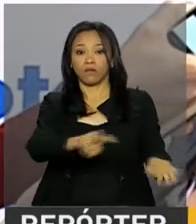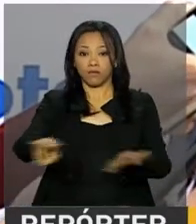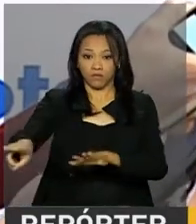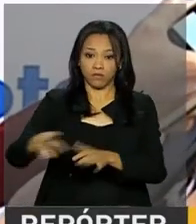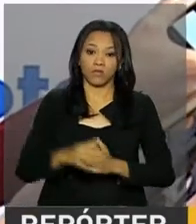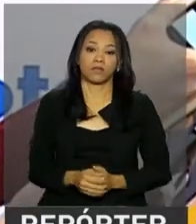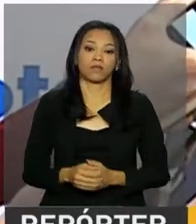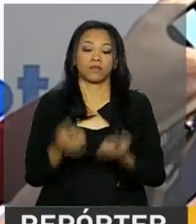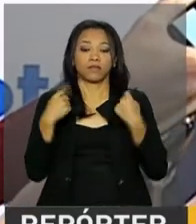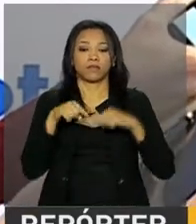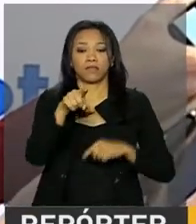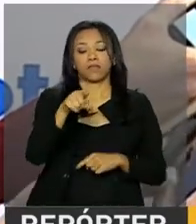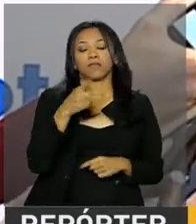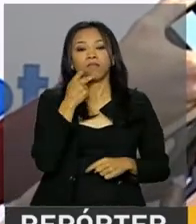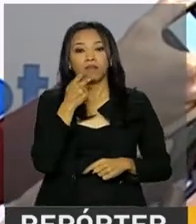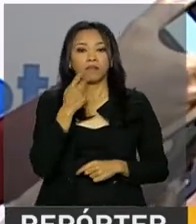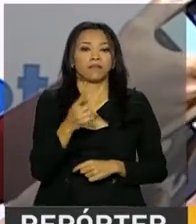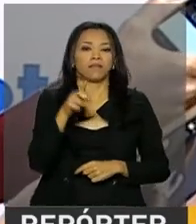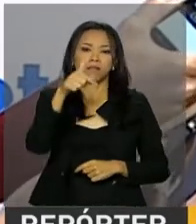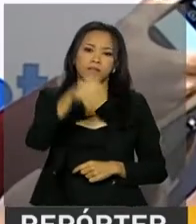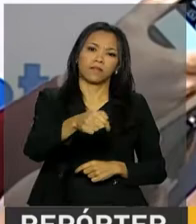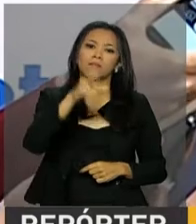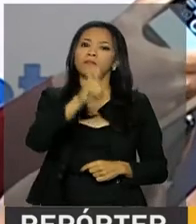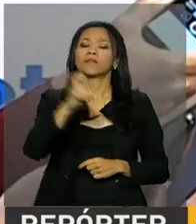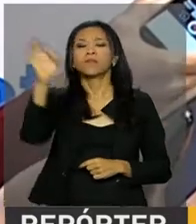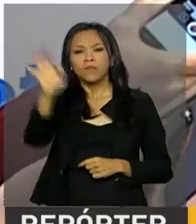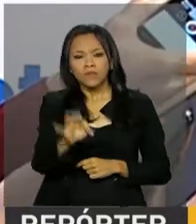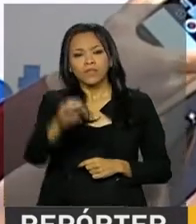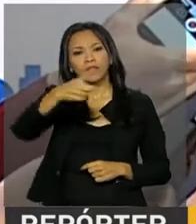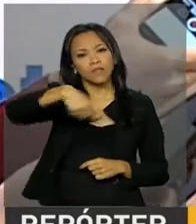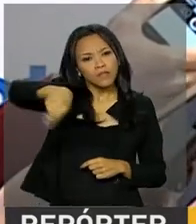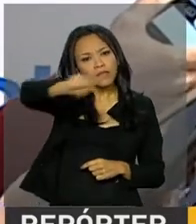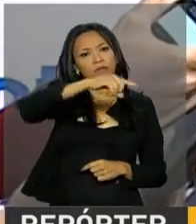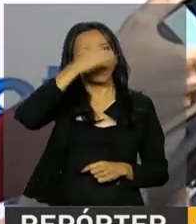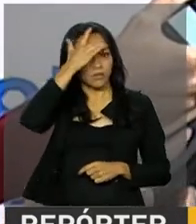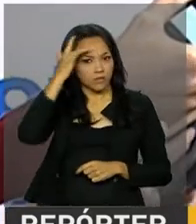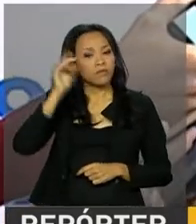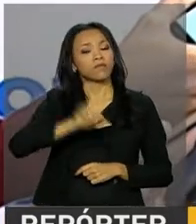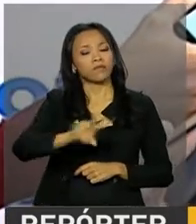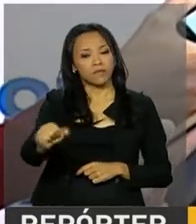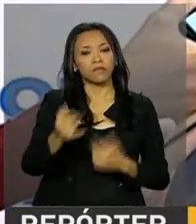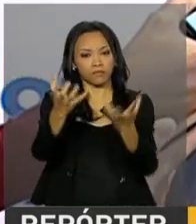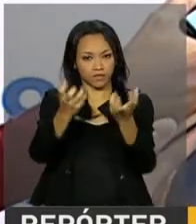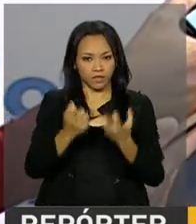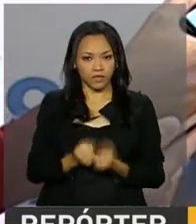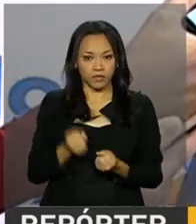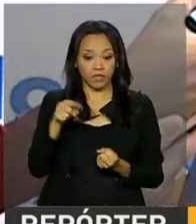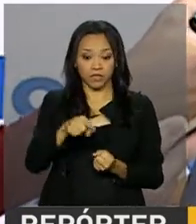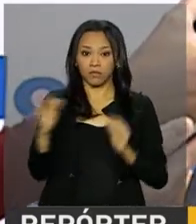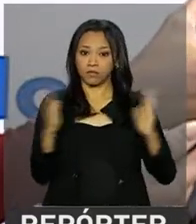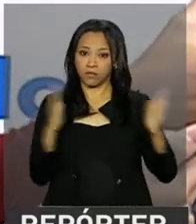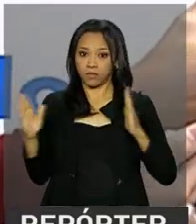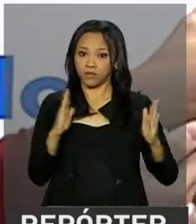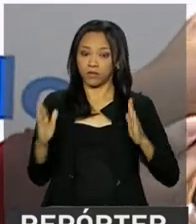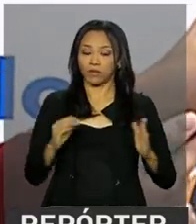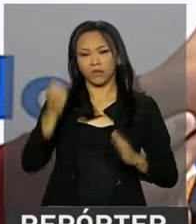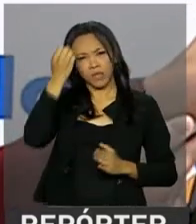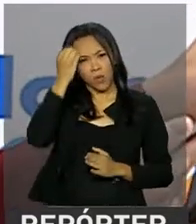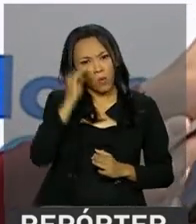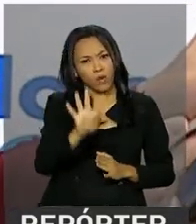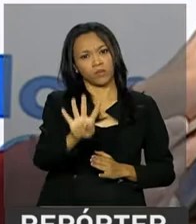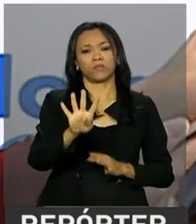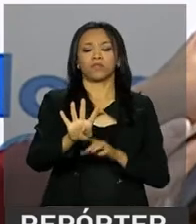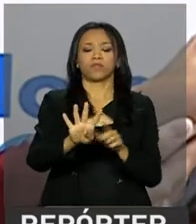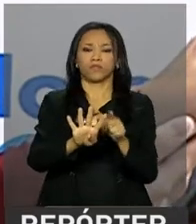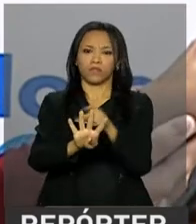cerca de 75% dos trabalhadores vão receber durante esse período em quatro dias a